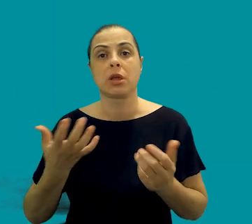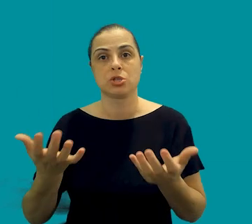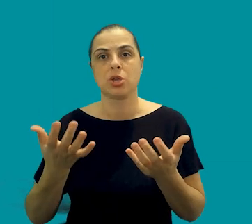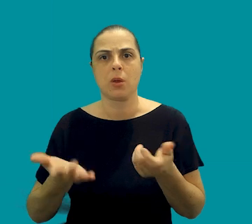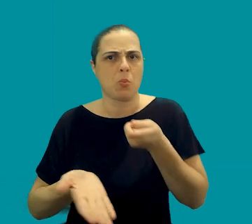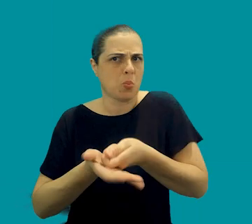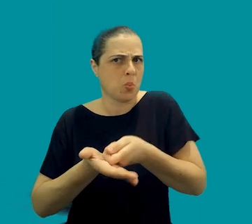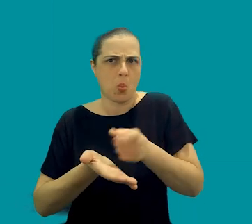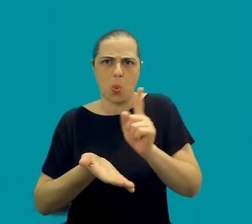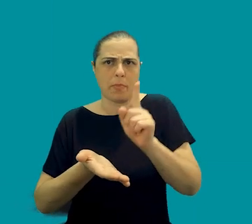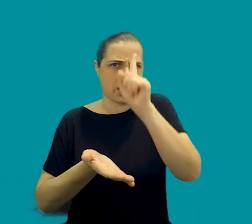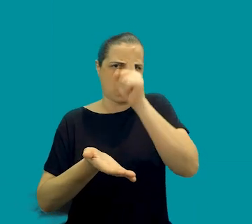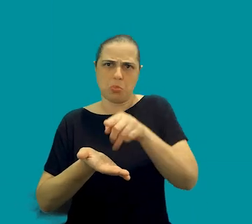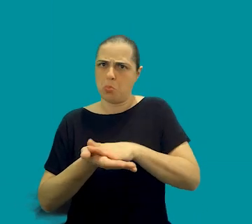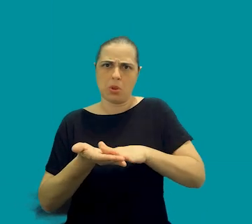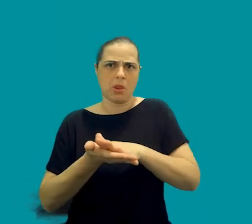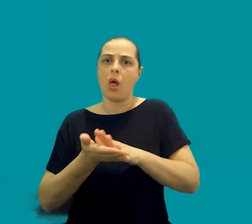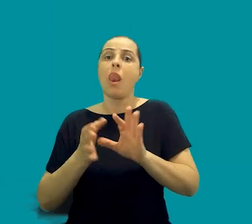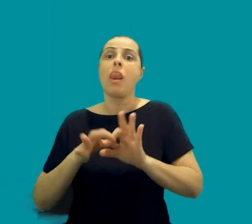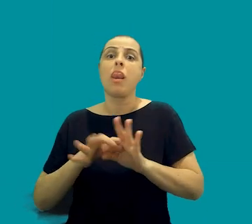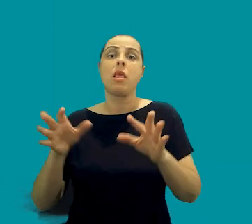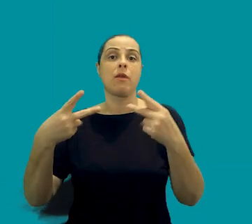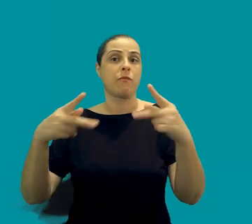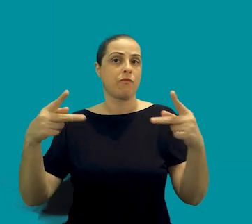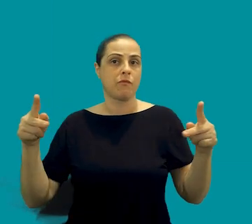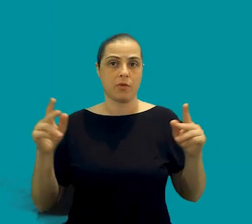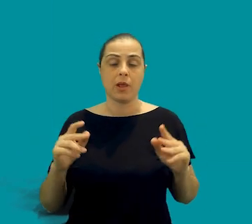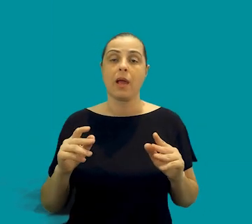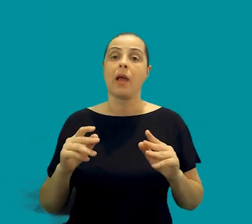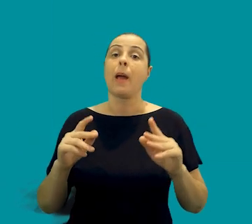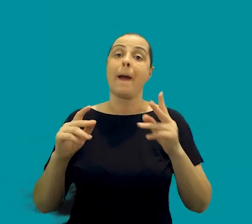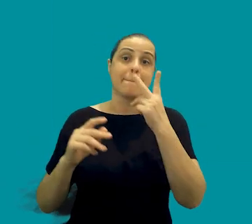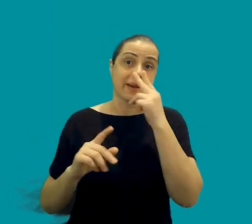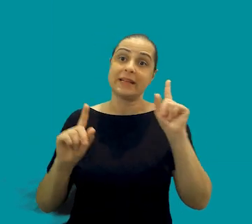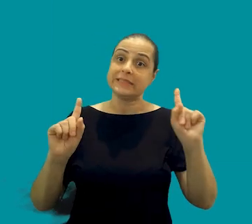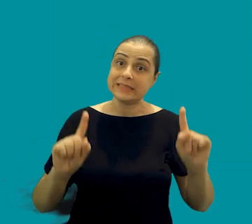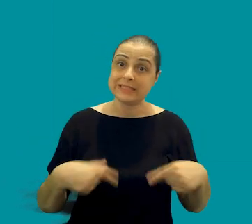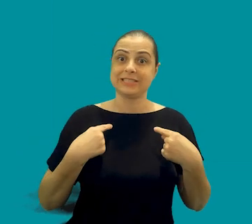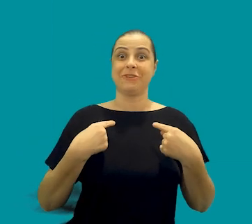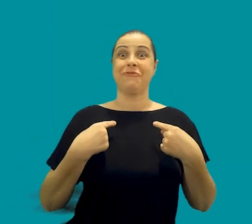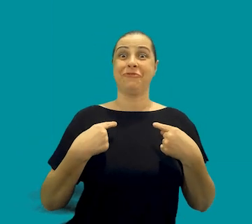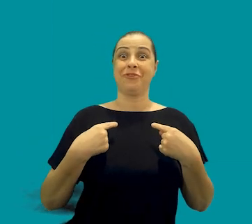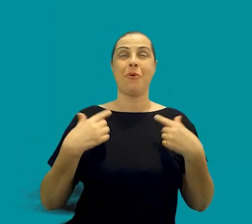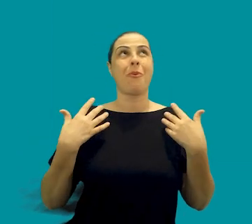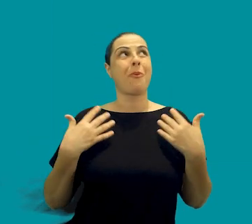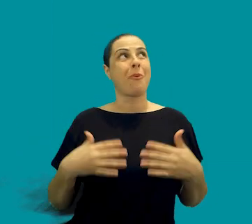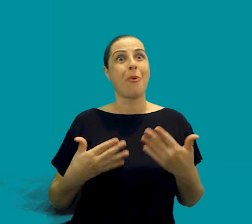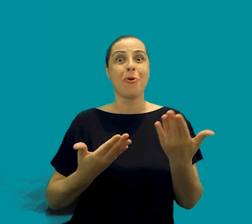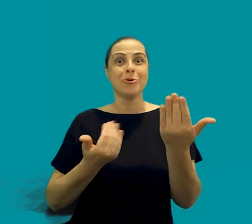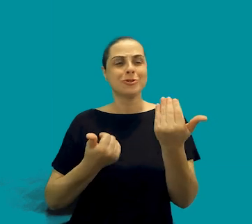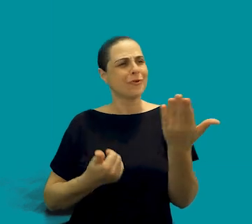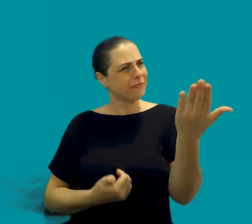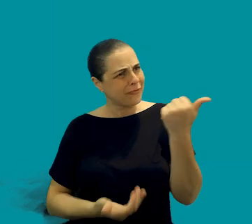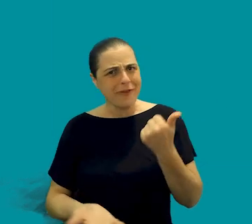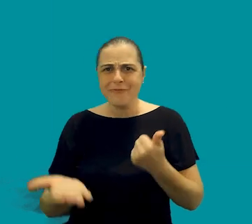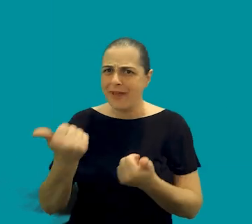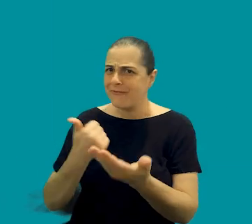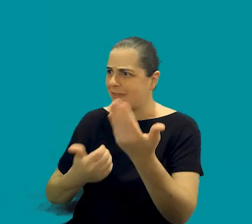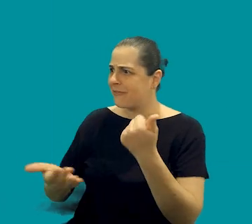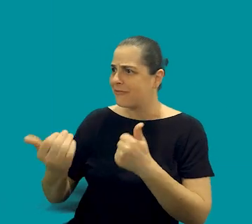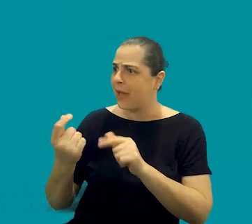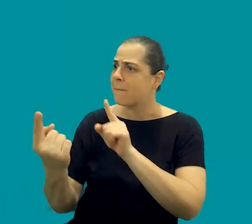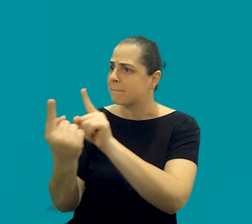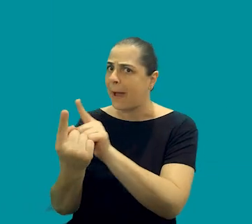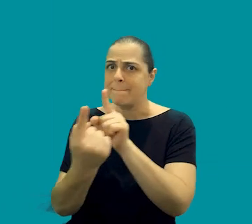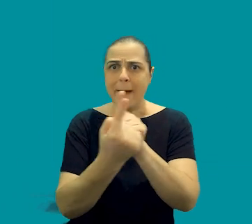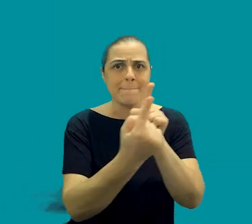querer, né? Eu acho que isso, essa motivação, ainda que seja um desafio, né, Lô, a gente engajar o jovem, olhar e conversar